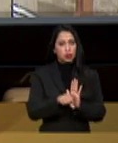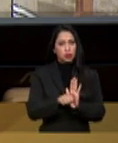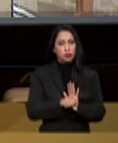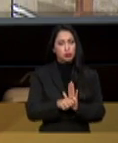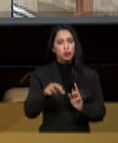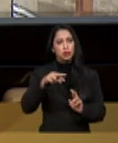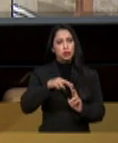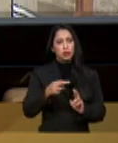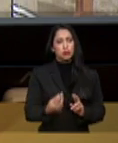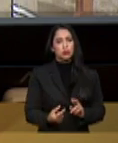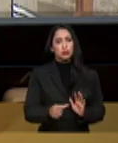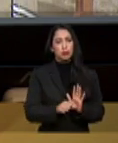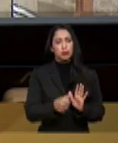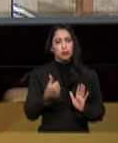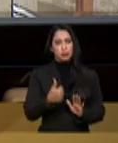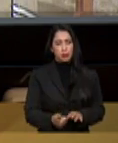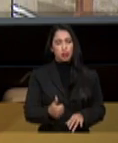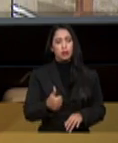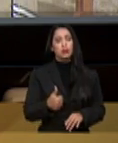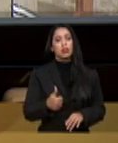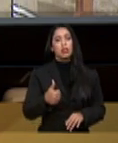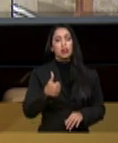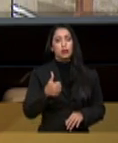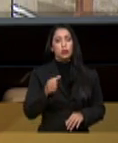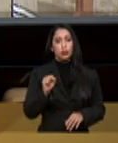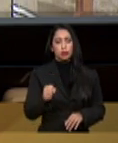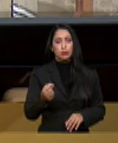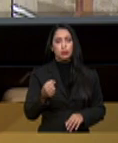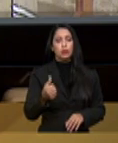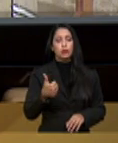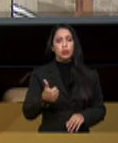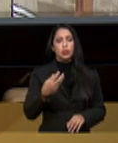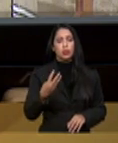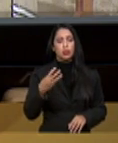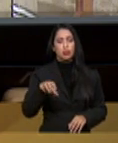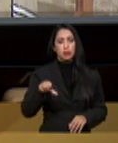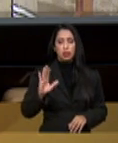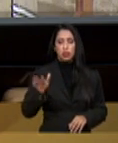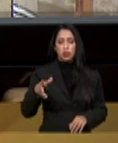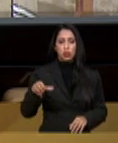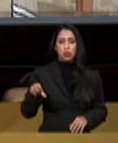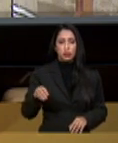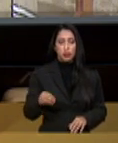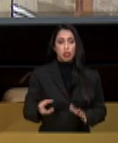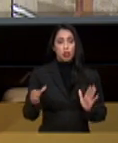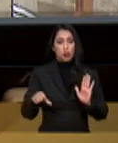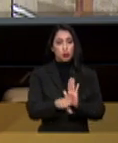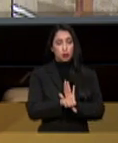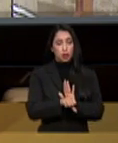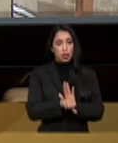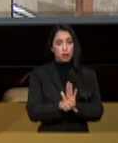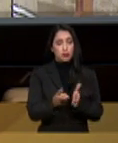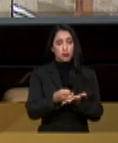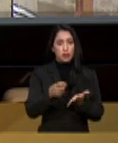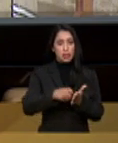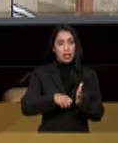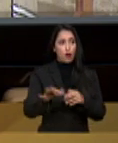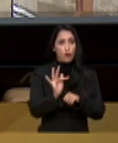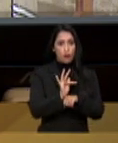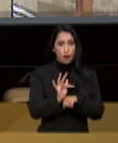1 a 4 da Lei 8.137 de 90, fecho aspas. Nos crimes fiscais e previdenciários de natureza